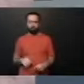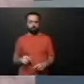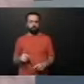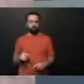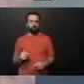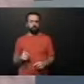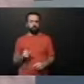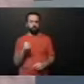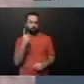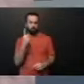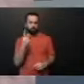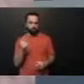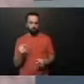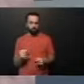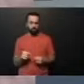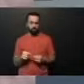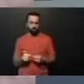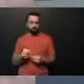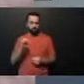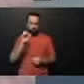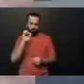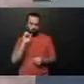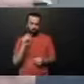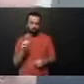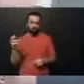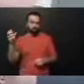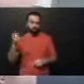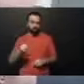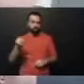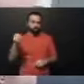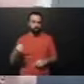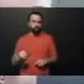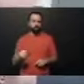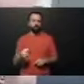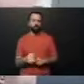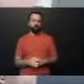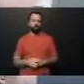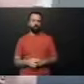uma xícara de leite,